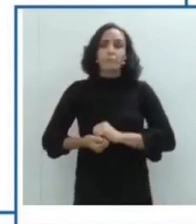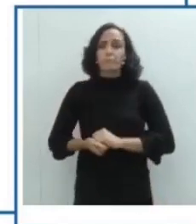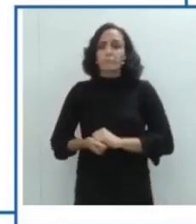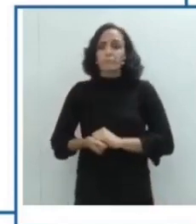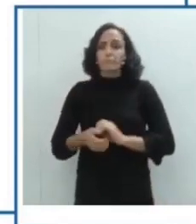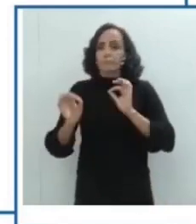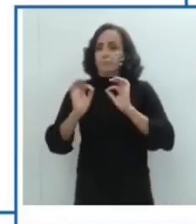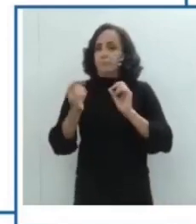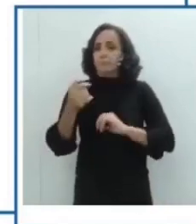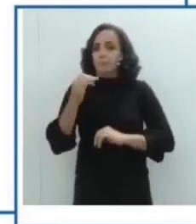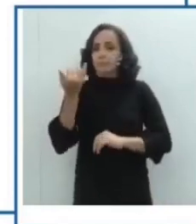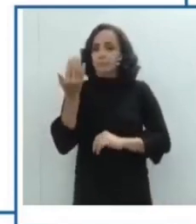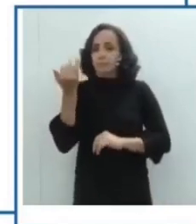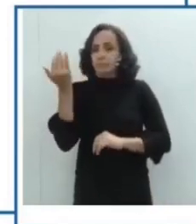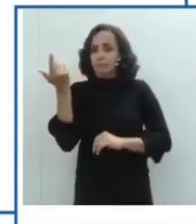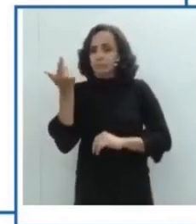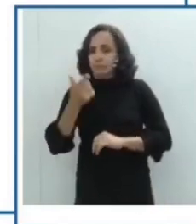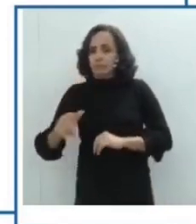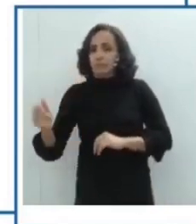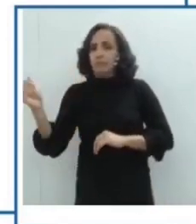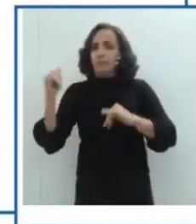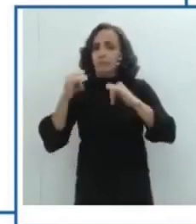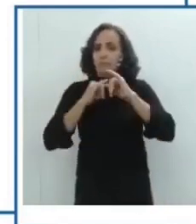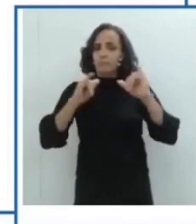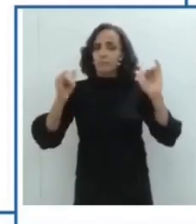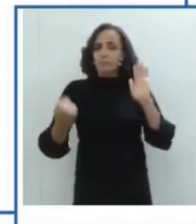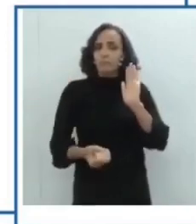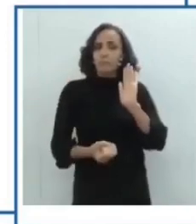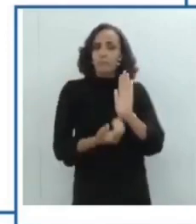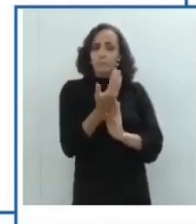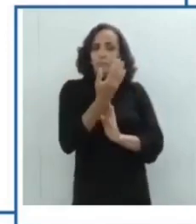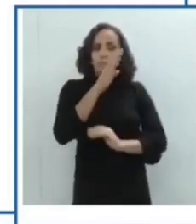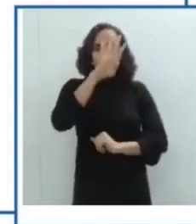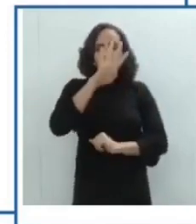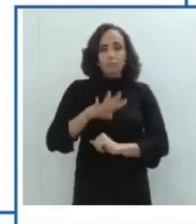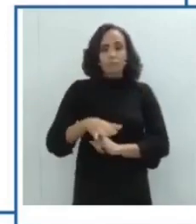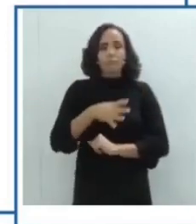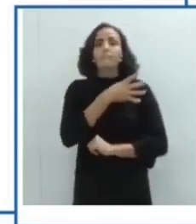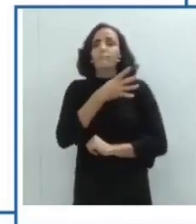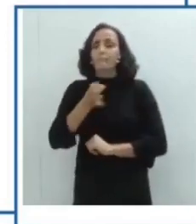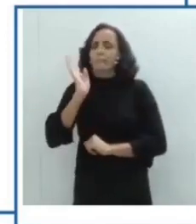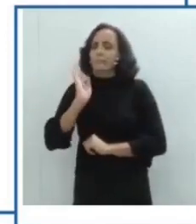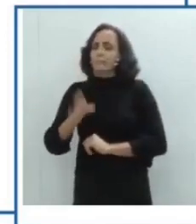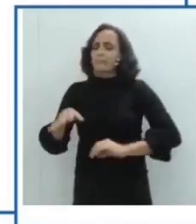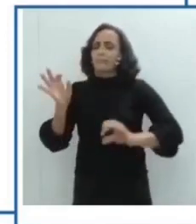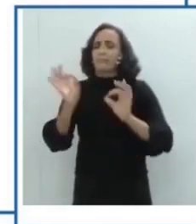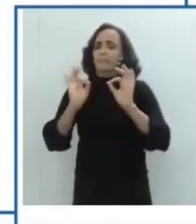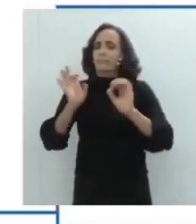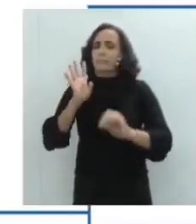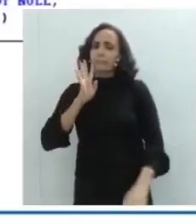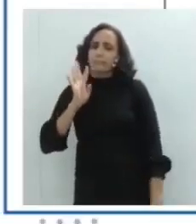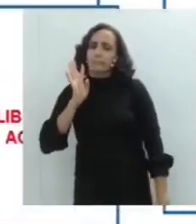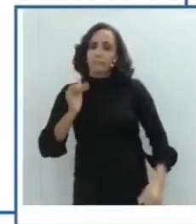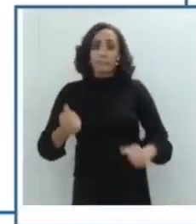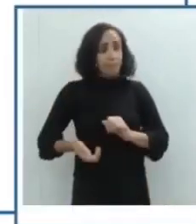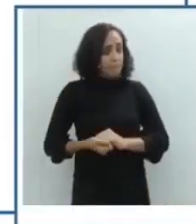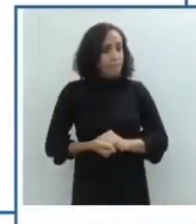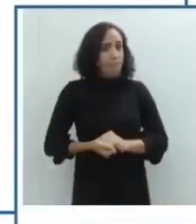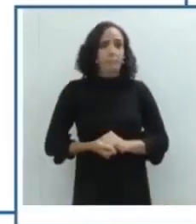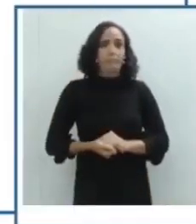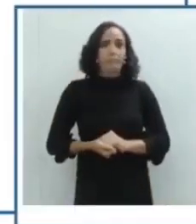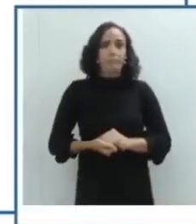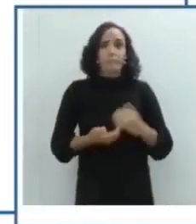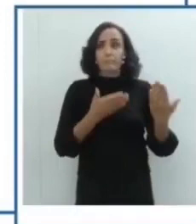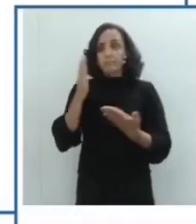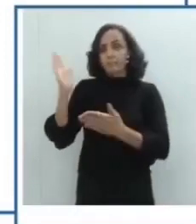queria trazer para você aqui o código da criação da tabela que a gente já havia feito. Tranquilo?